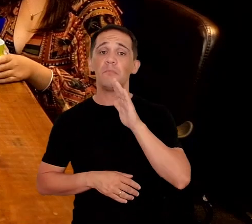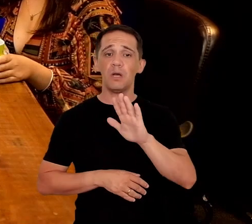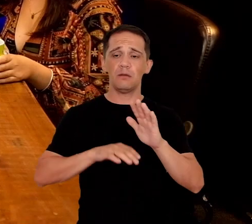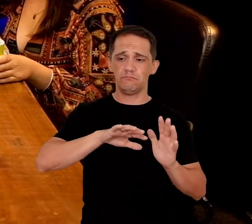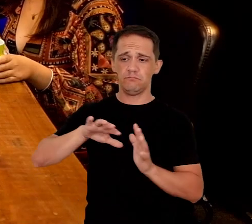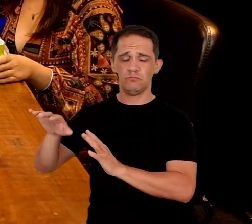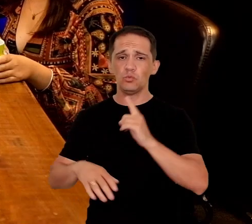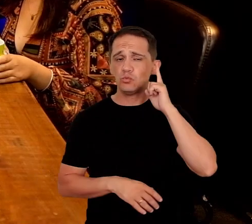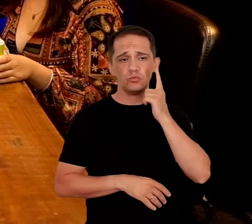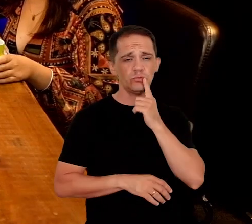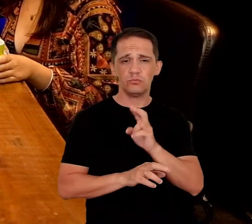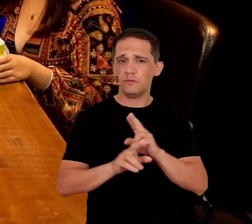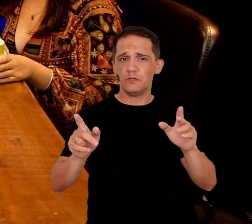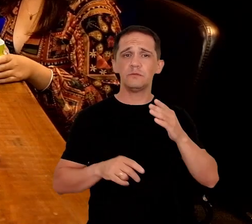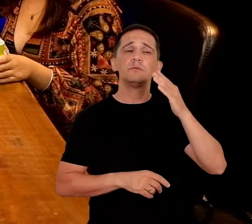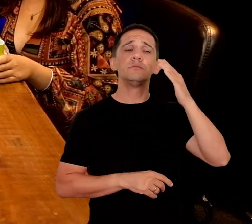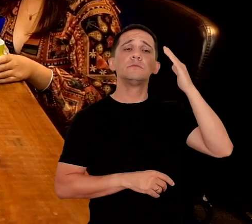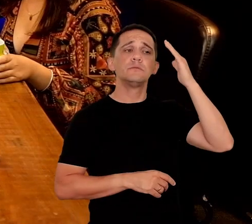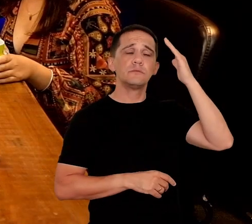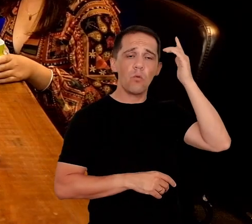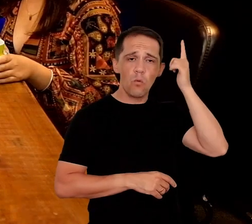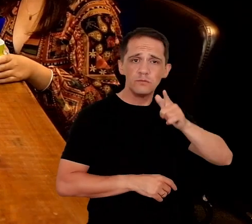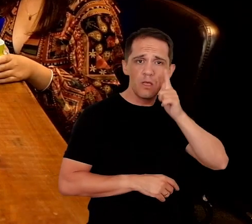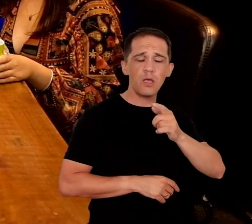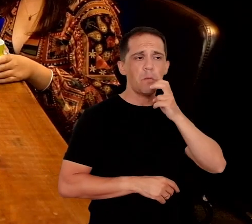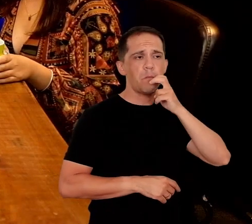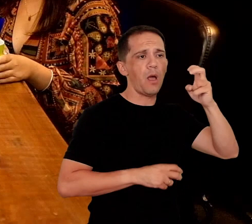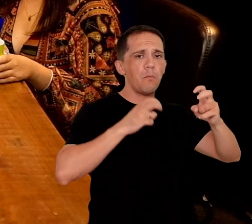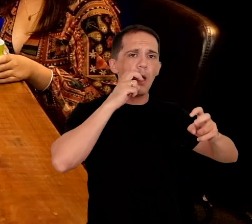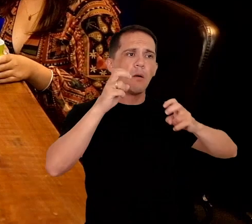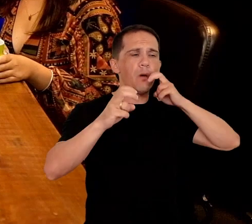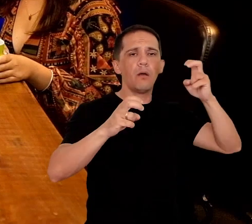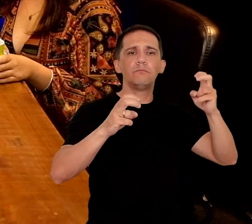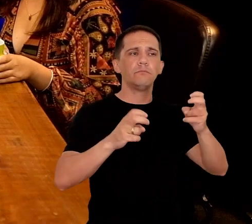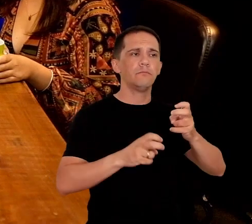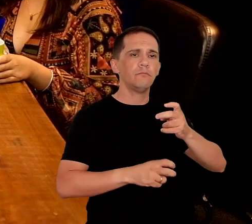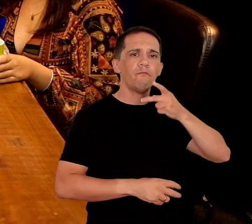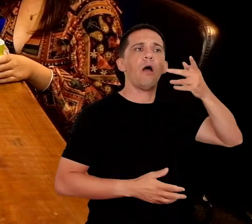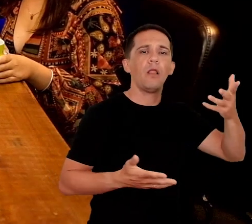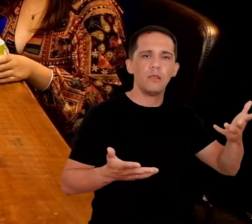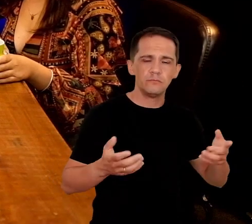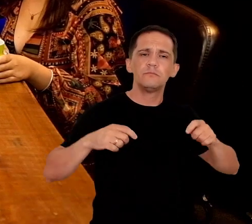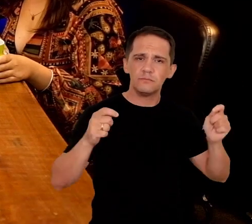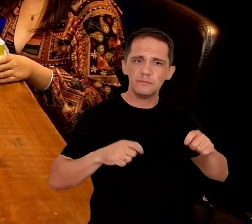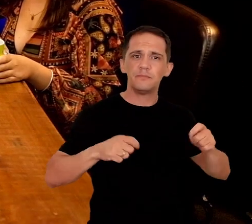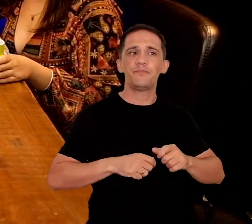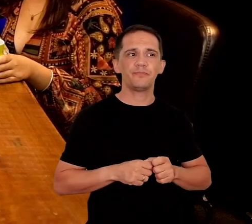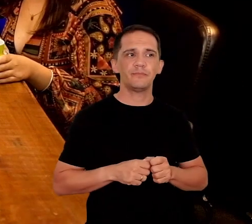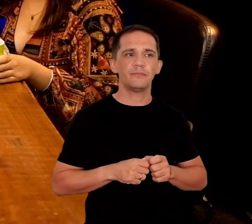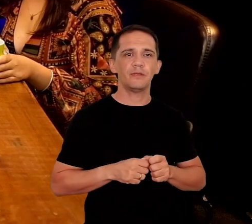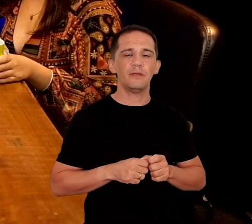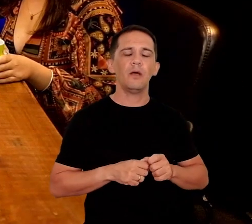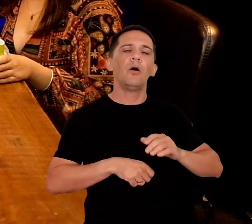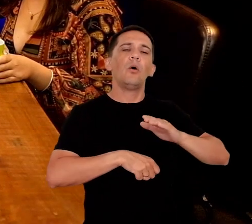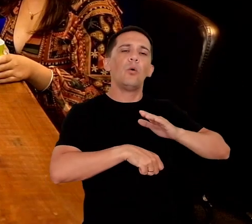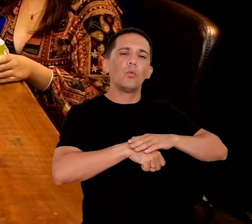falar, né? Porque não ouviram. Não ouviram. Porque não ouviram. A gente sabe falar porque sabe o som das palavras. Mas pode perceber, uma pessoa que com o